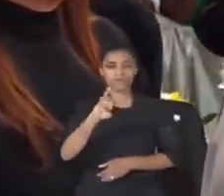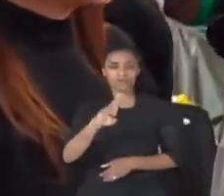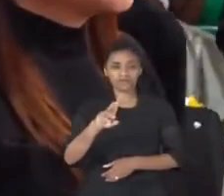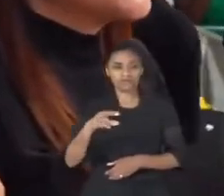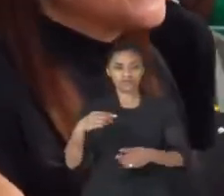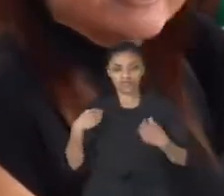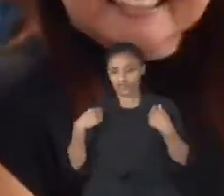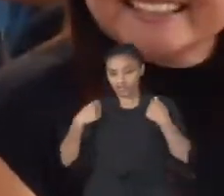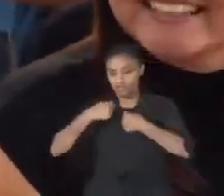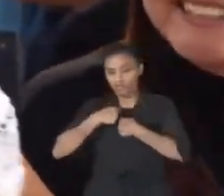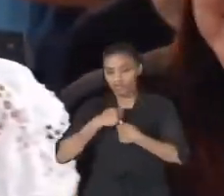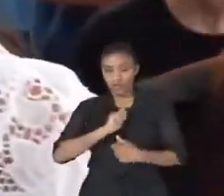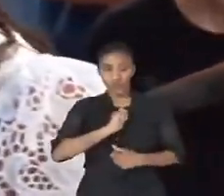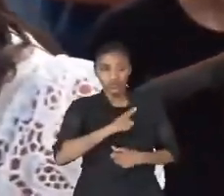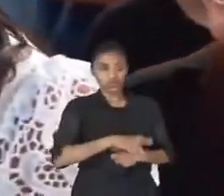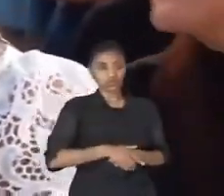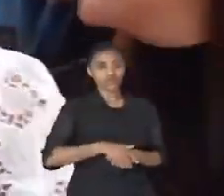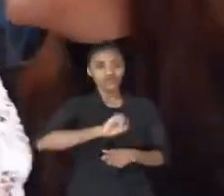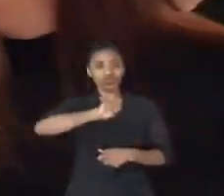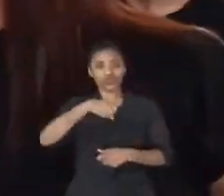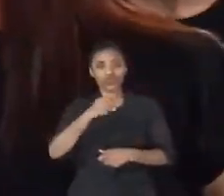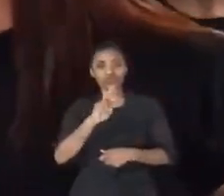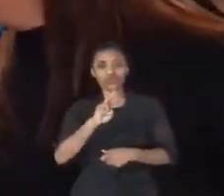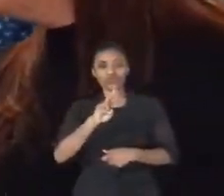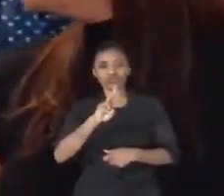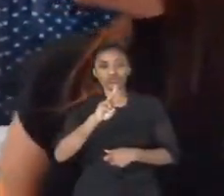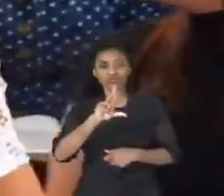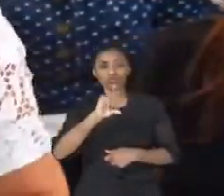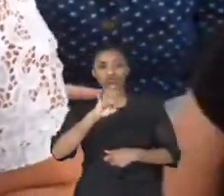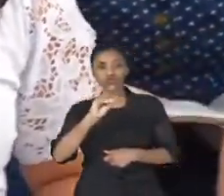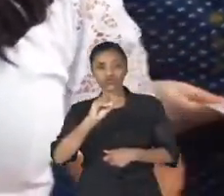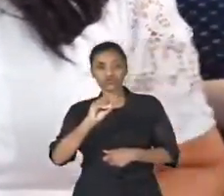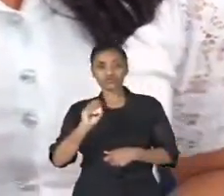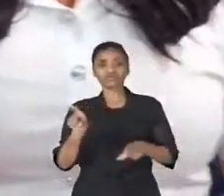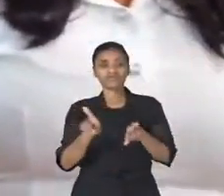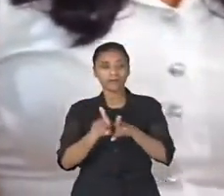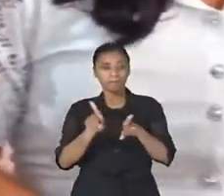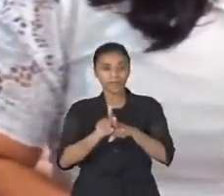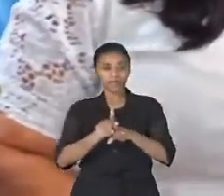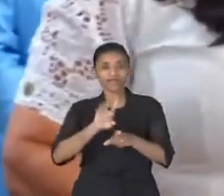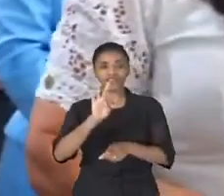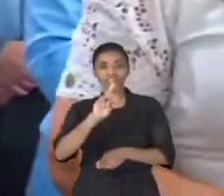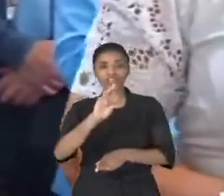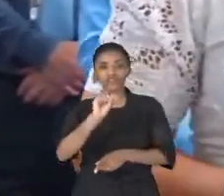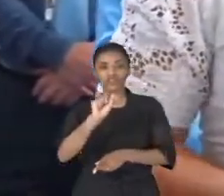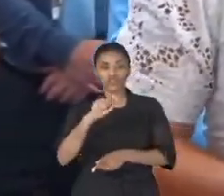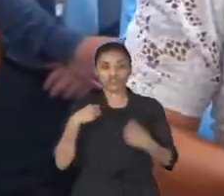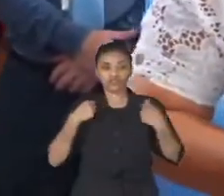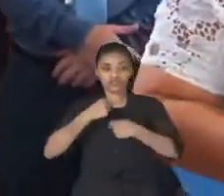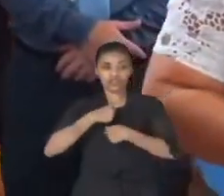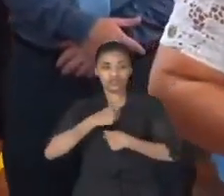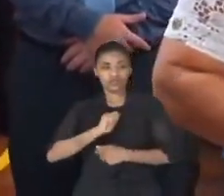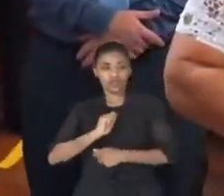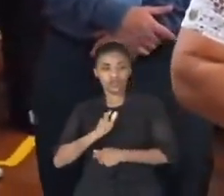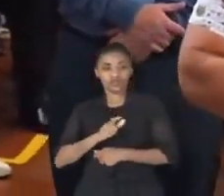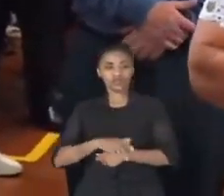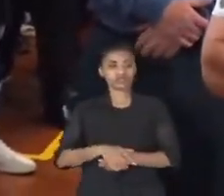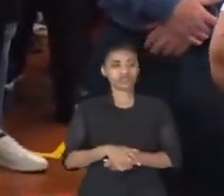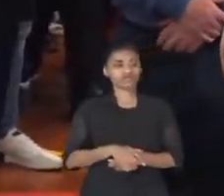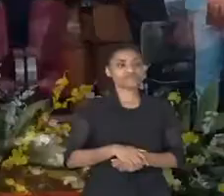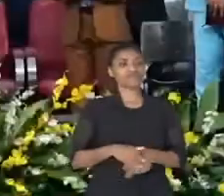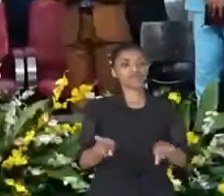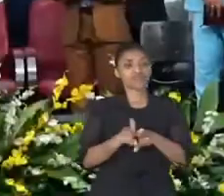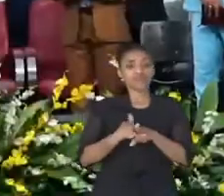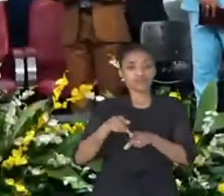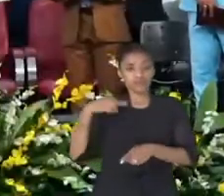discutindo ali para ver quem está mais celeste, né? Deus abençoe vocês. E também o deputado federal